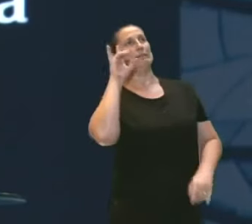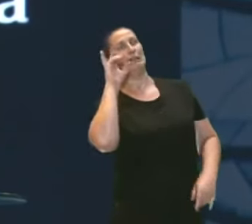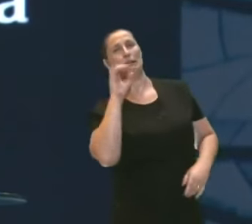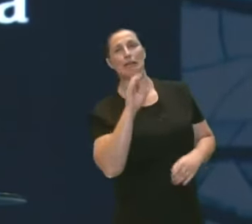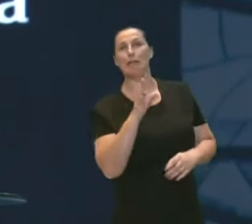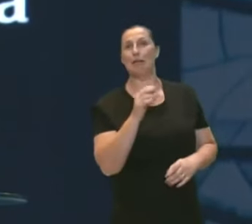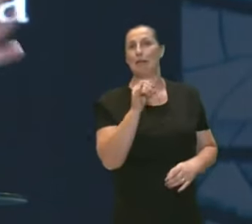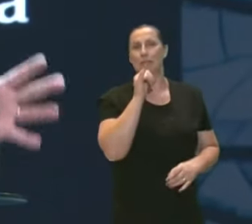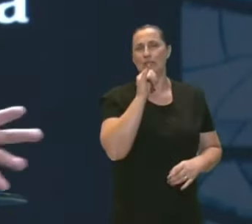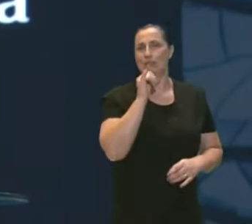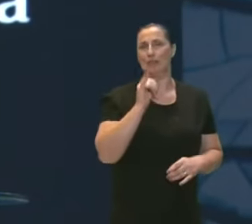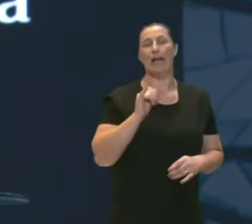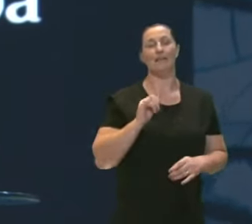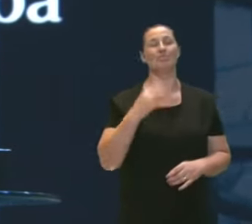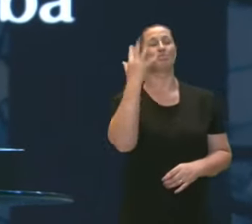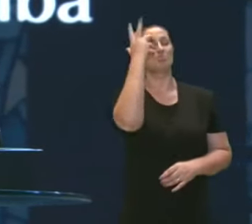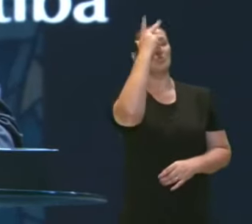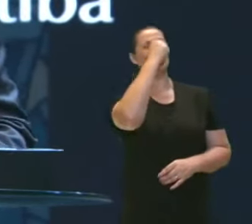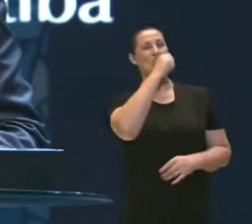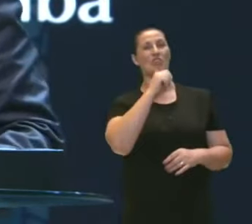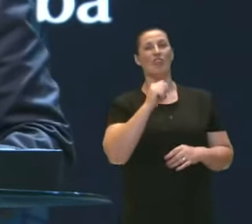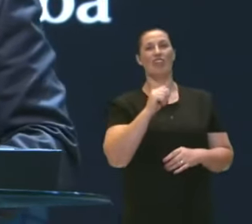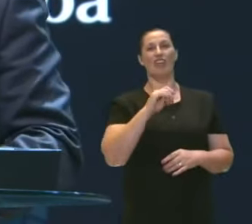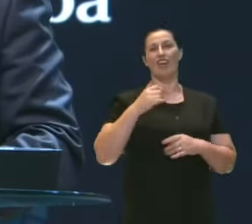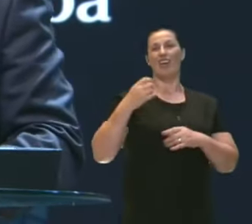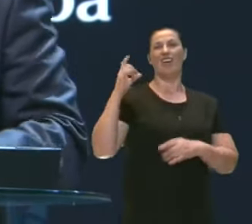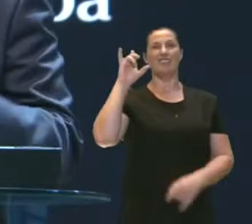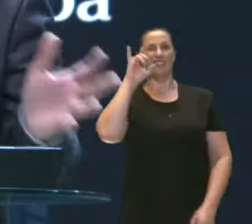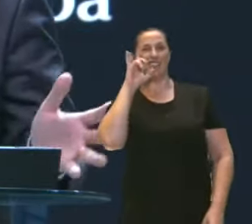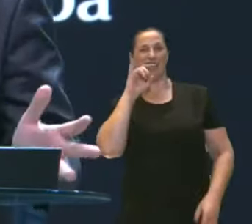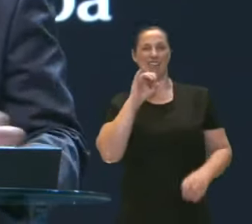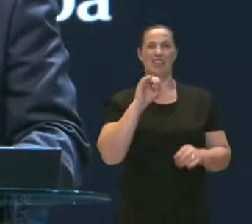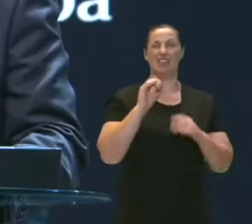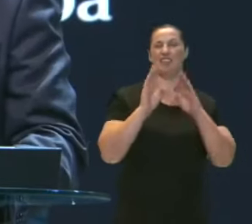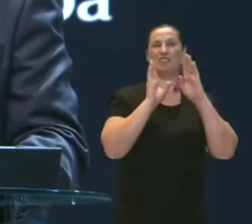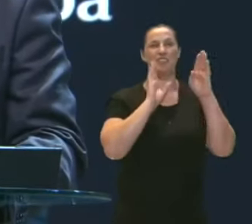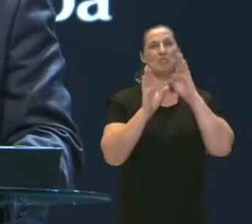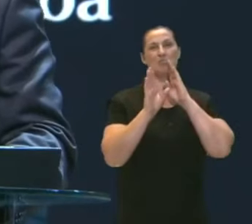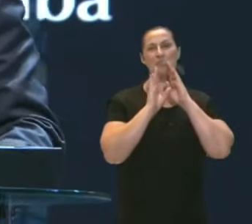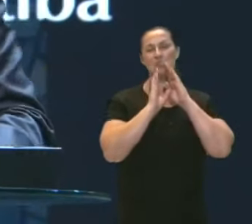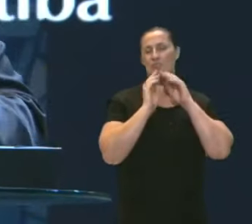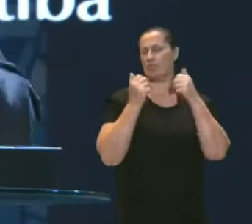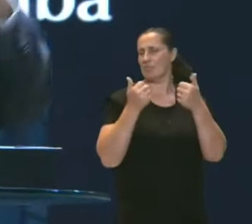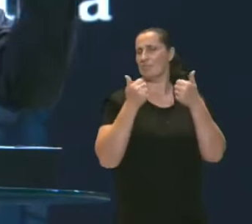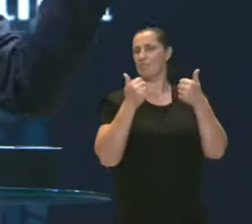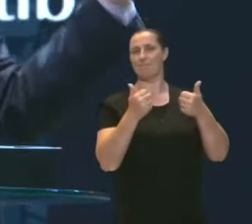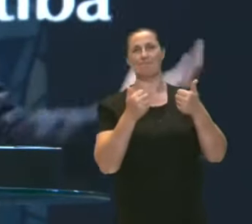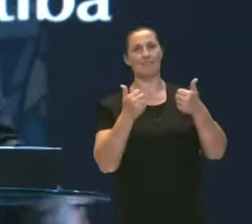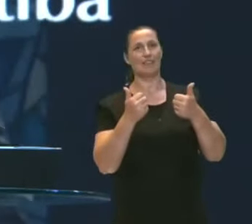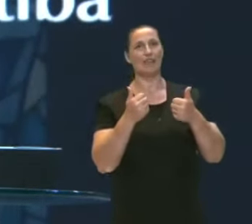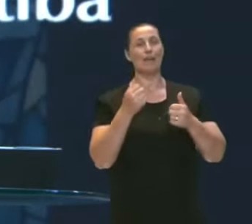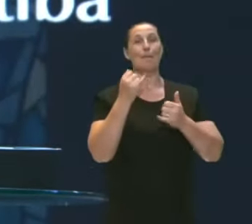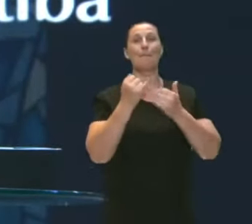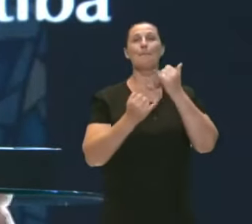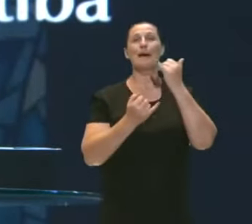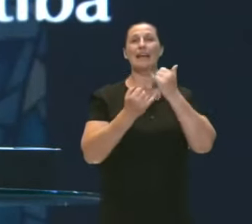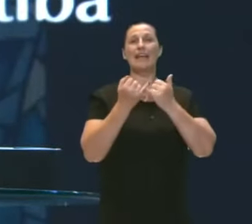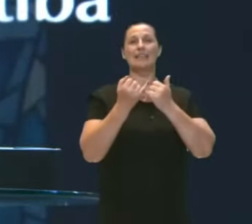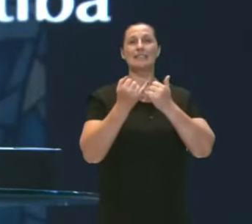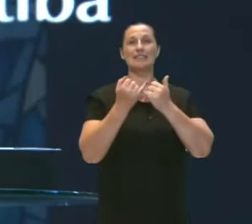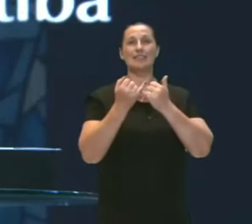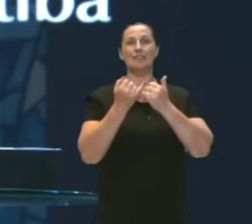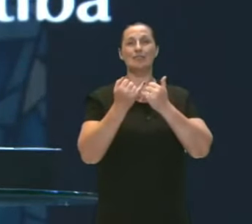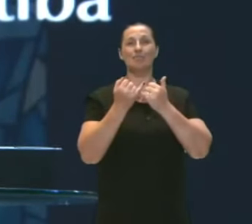Tem gente que posa de bonito na rede social. Faz caras e bocas. Parece que às vezes veste um personagem.